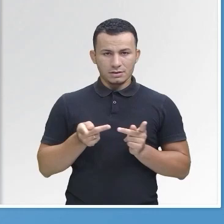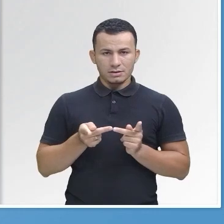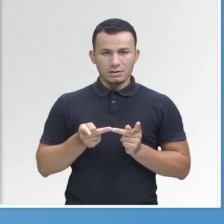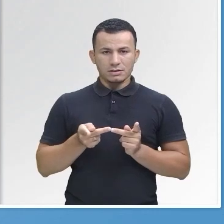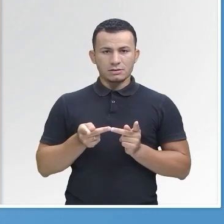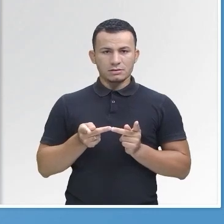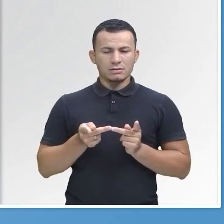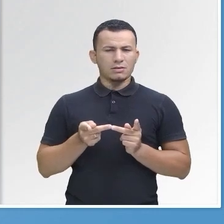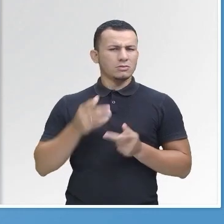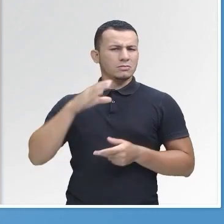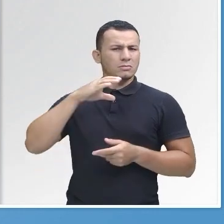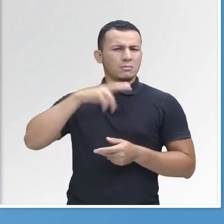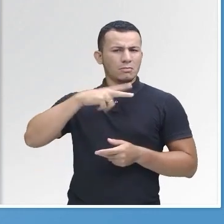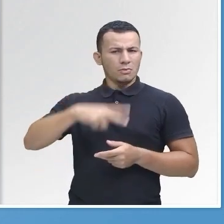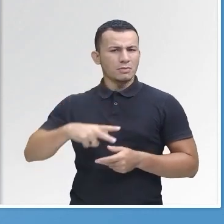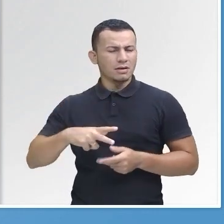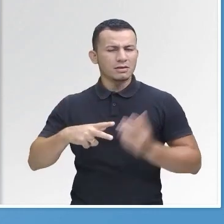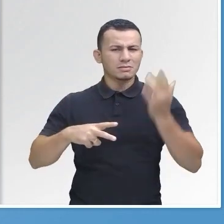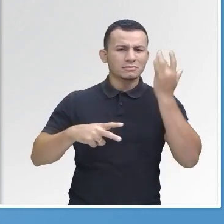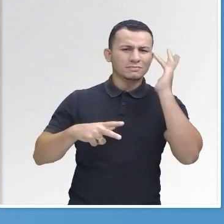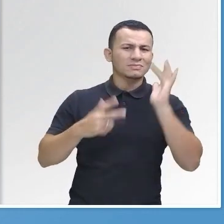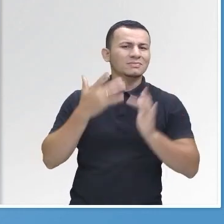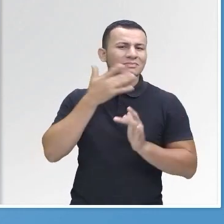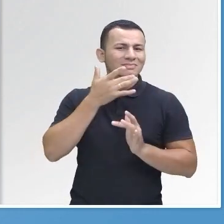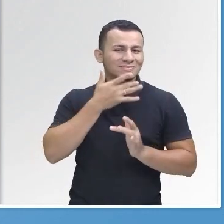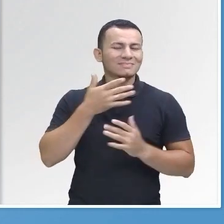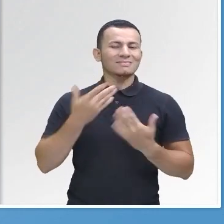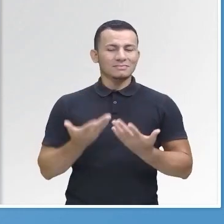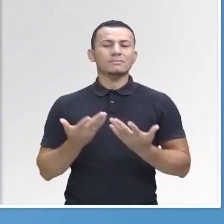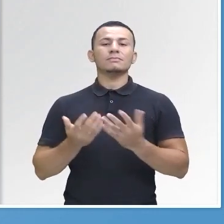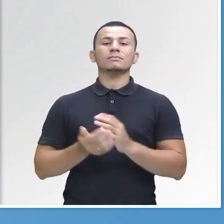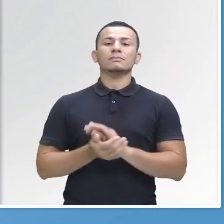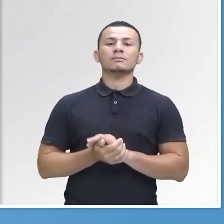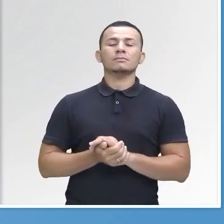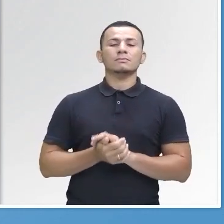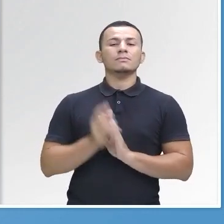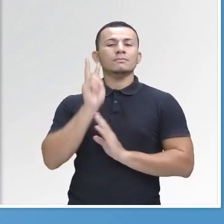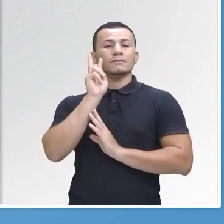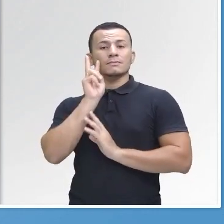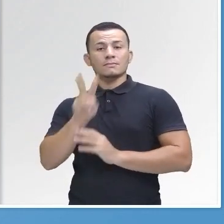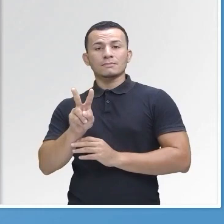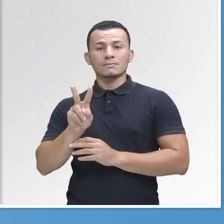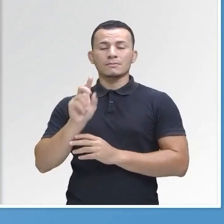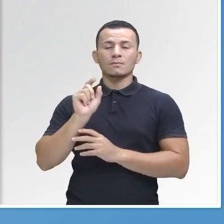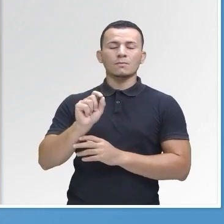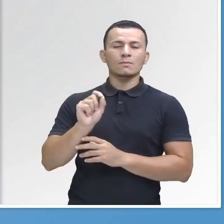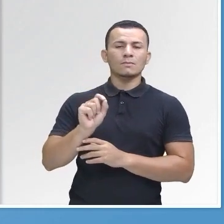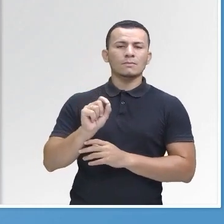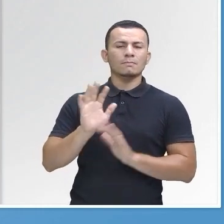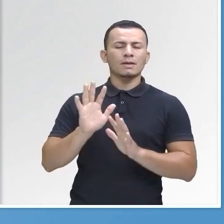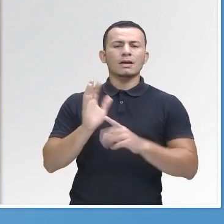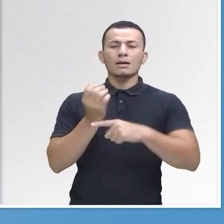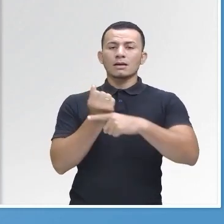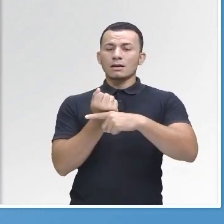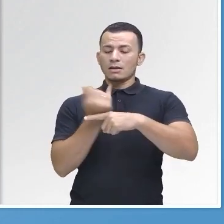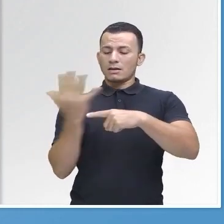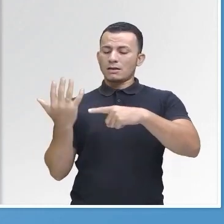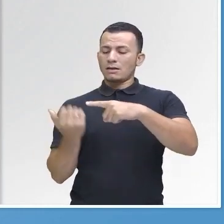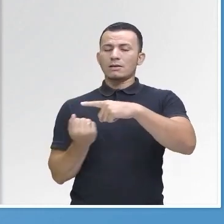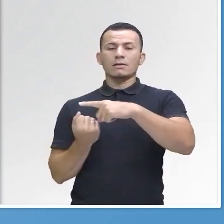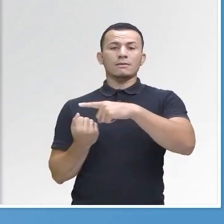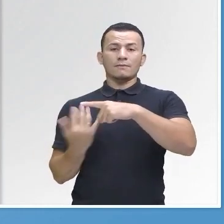acho que é portuguesa, não sei. E vamos ver o seguinte. Qual a fração